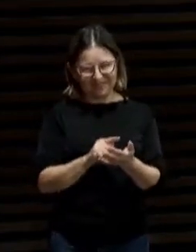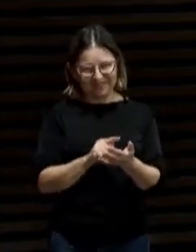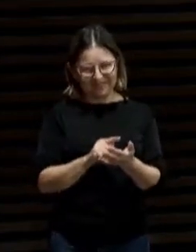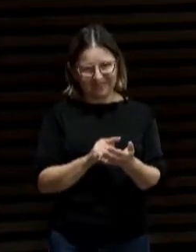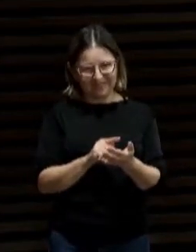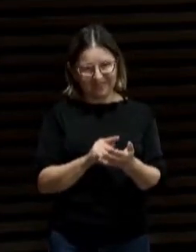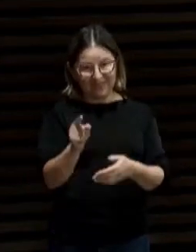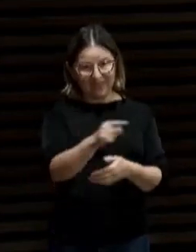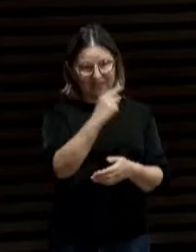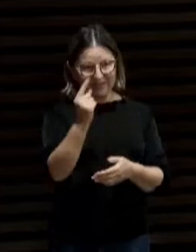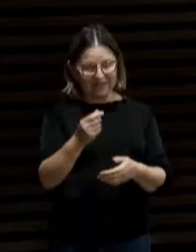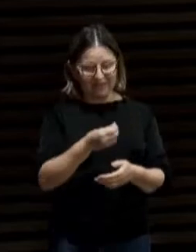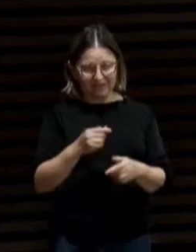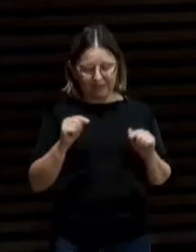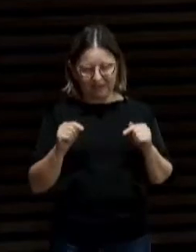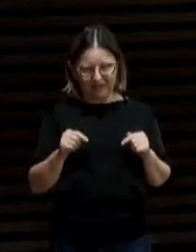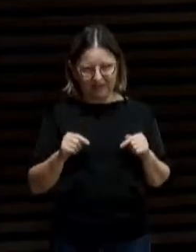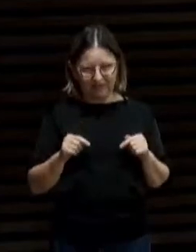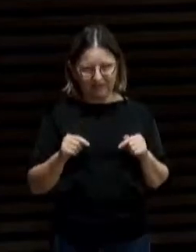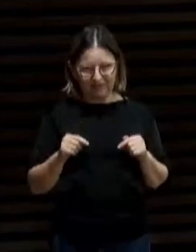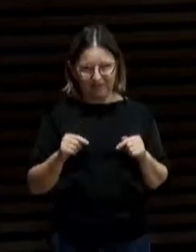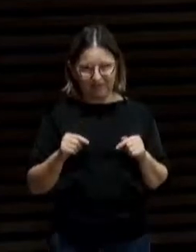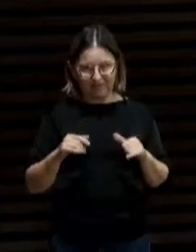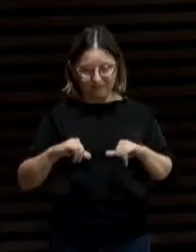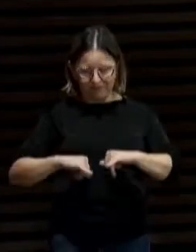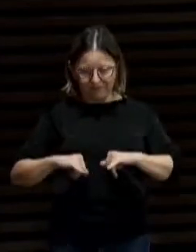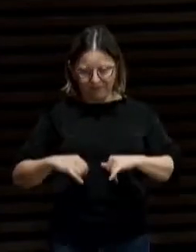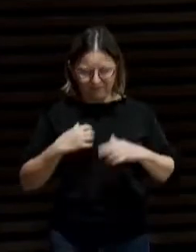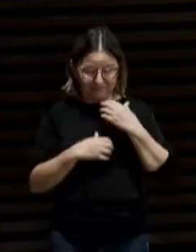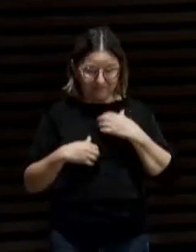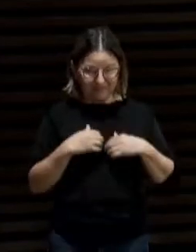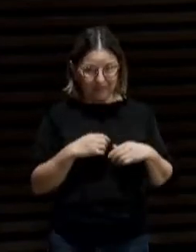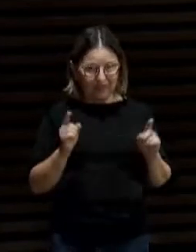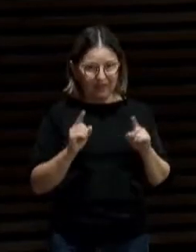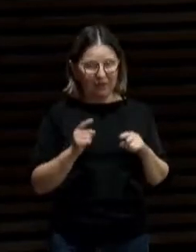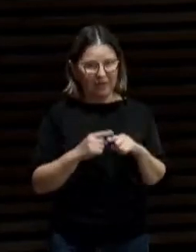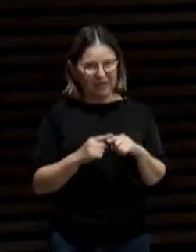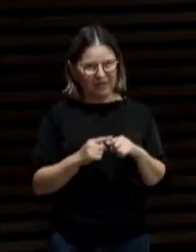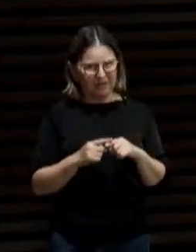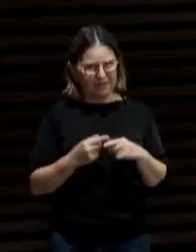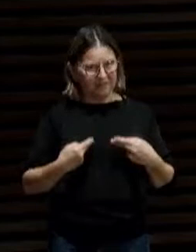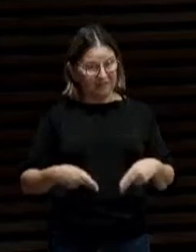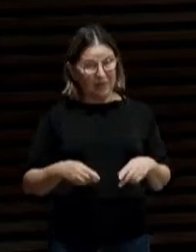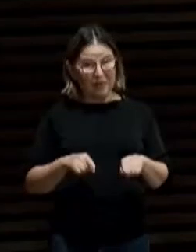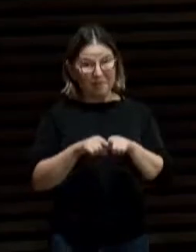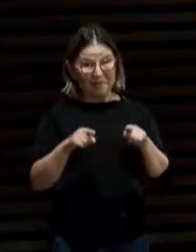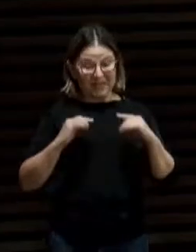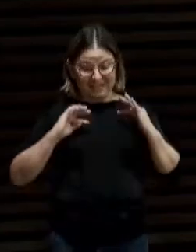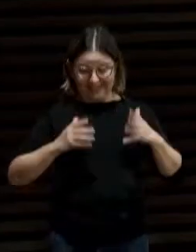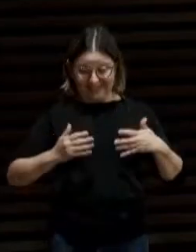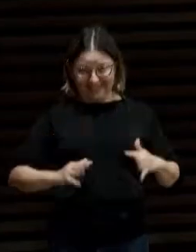nesse tabernáculo, gememos angustiados, não por querermos ser despidos, mas revestidos, para